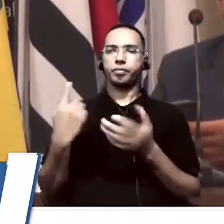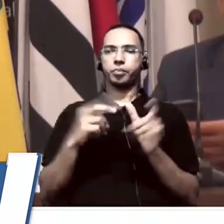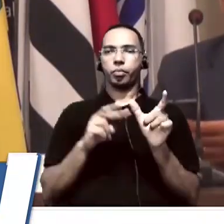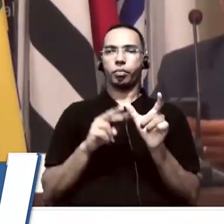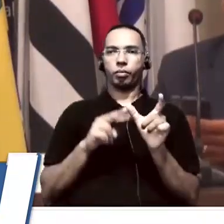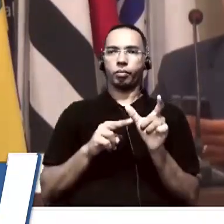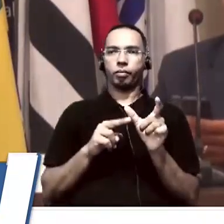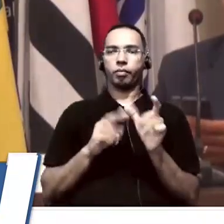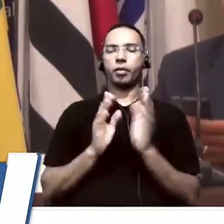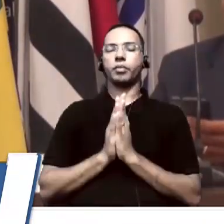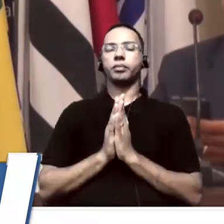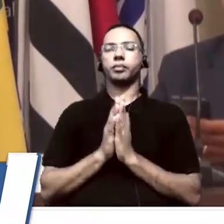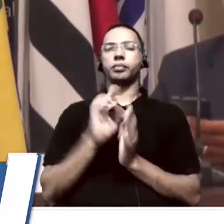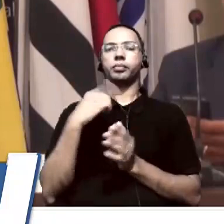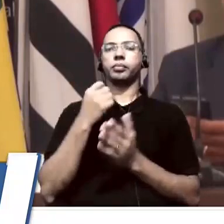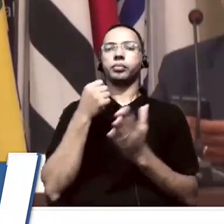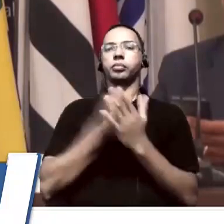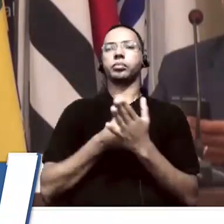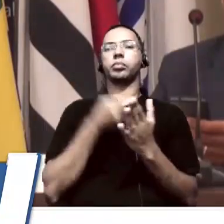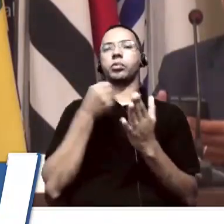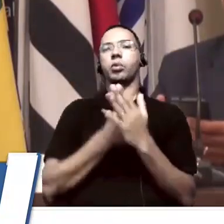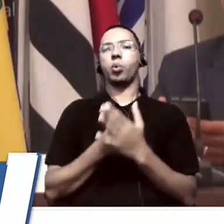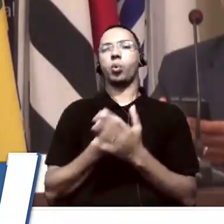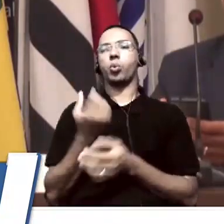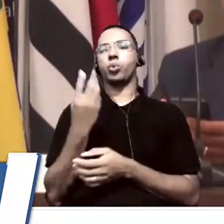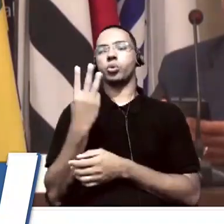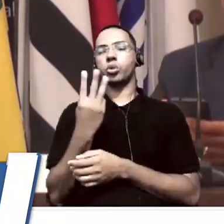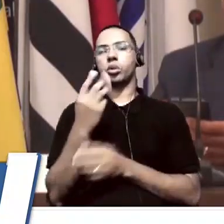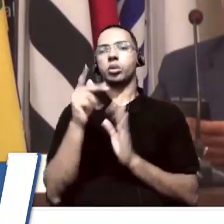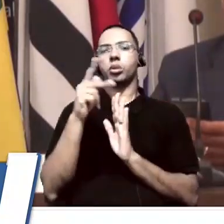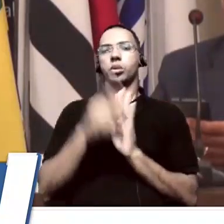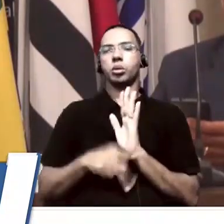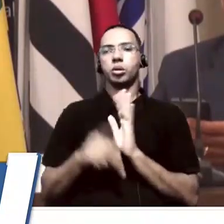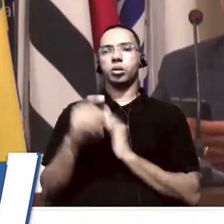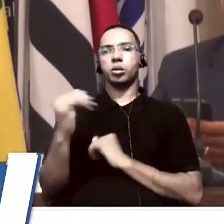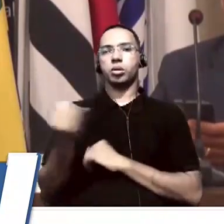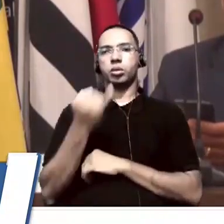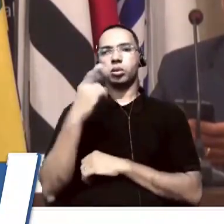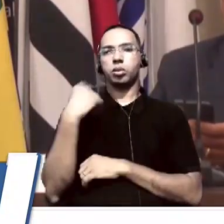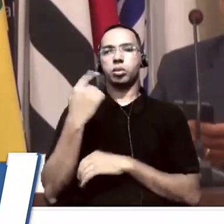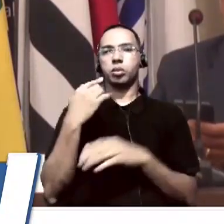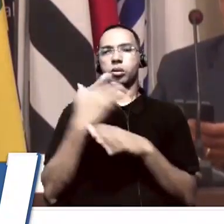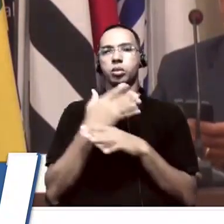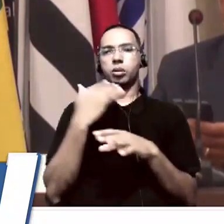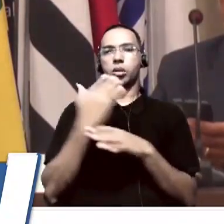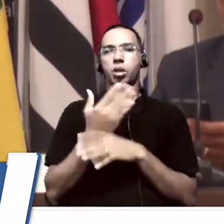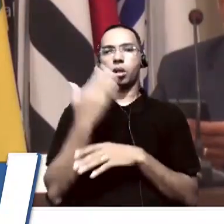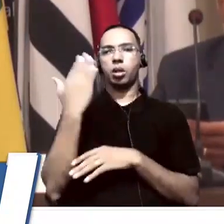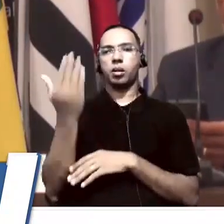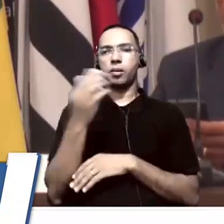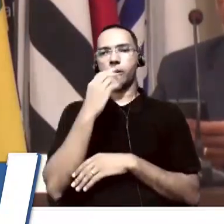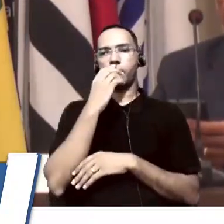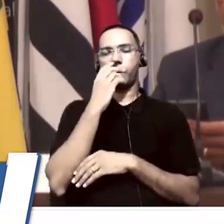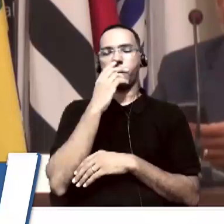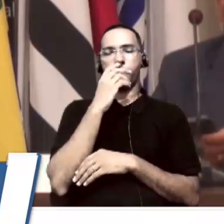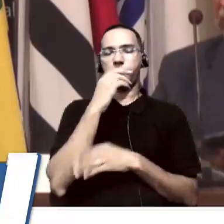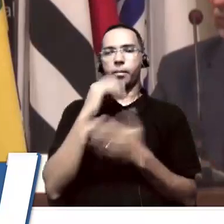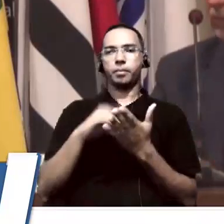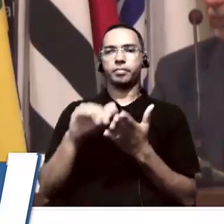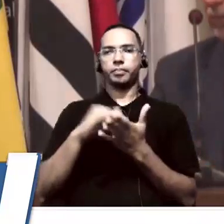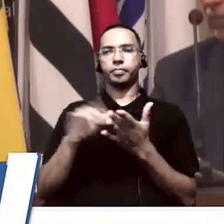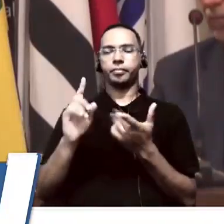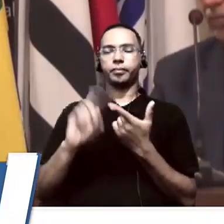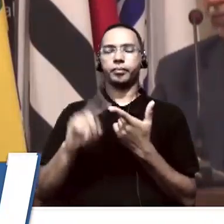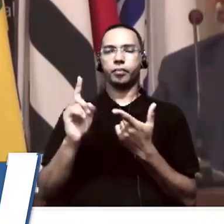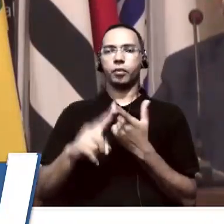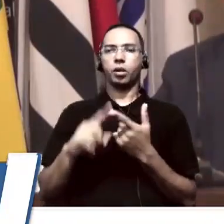E a gente esteve cobrando também os outros 3 projetos que é de suma importância para a nossa cidade, que está lá na Secretaria também, que tem um